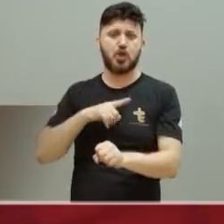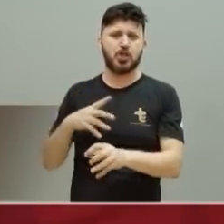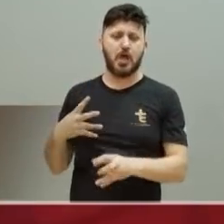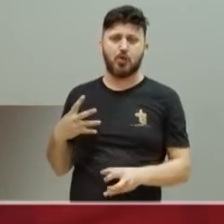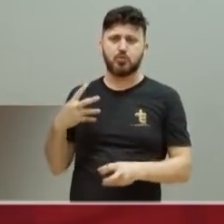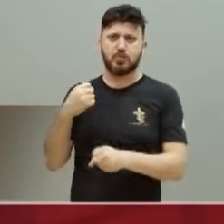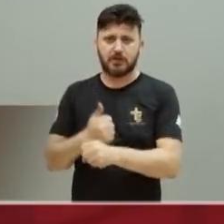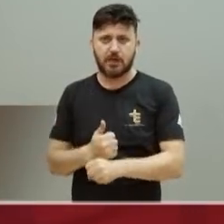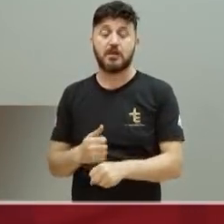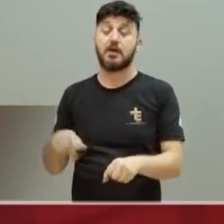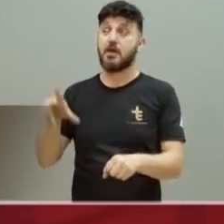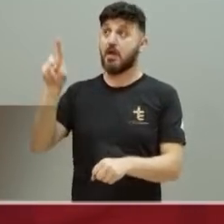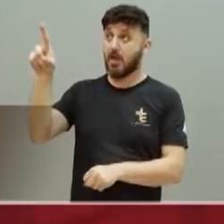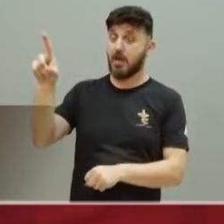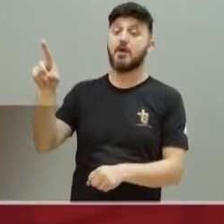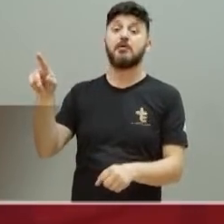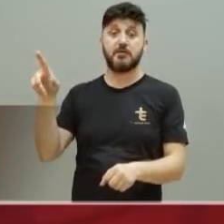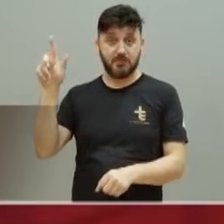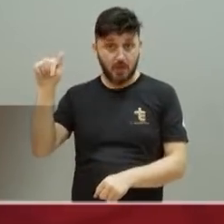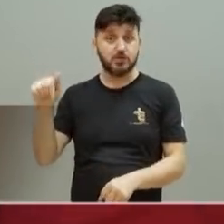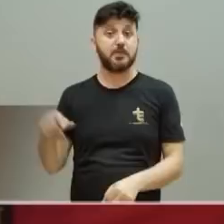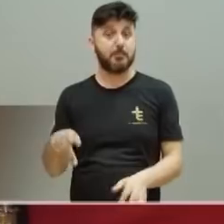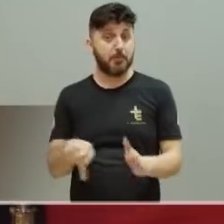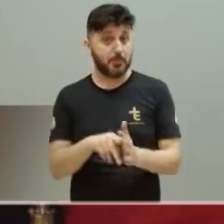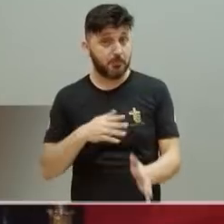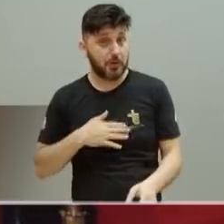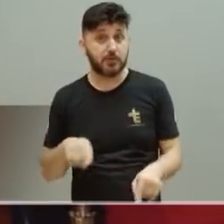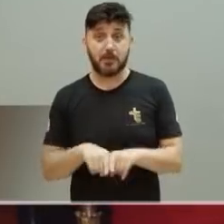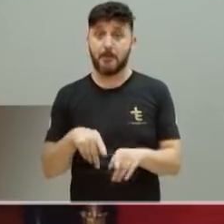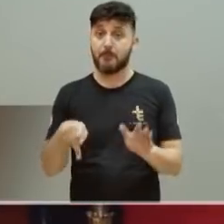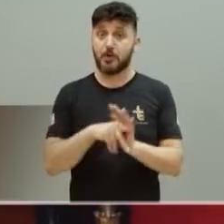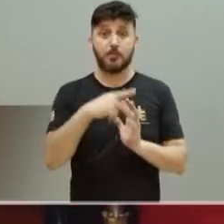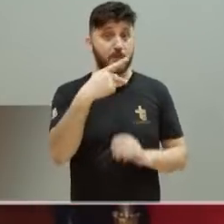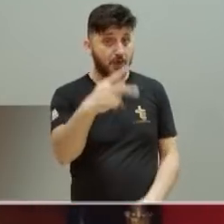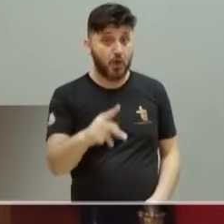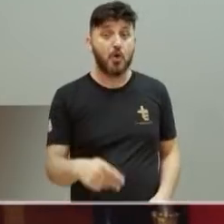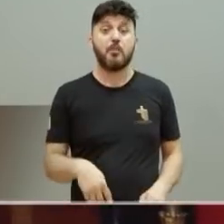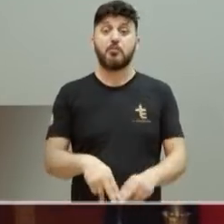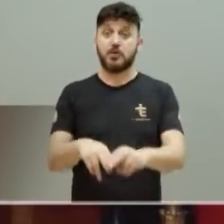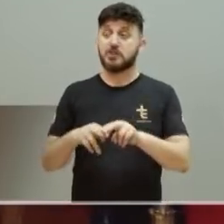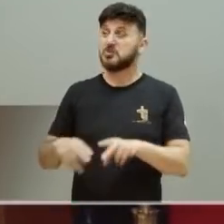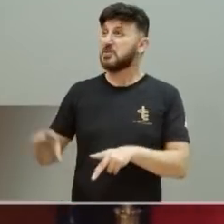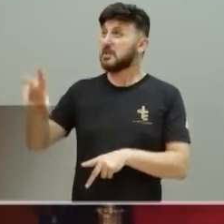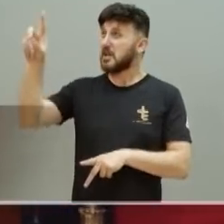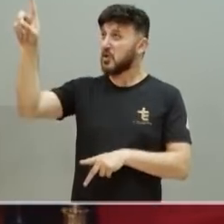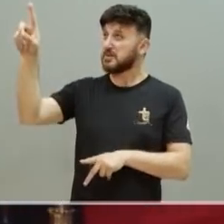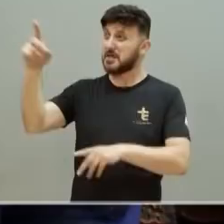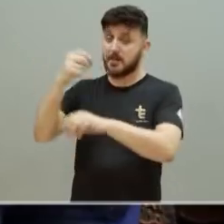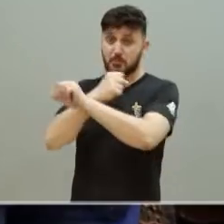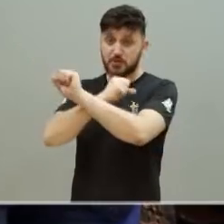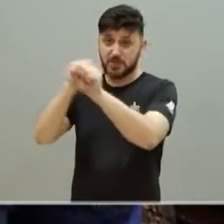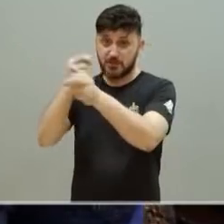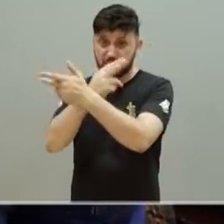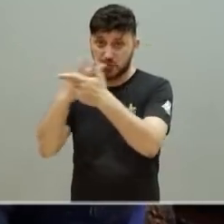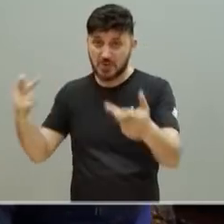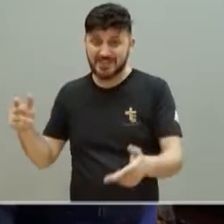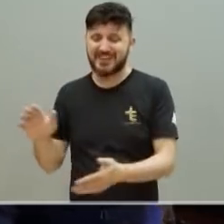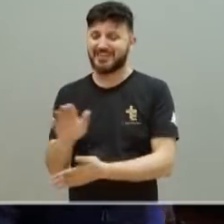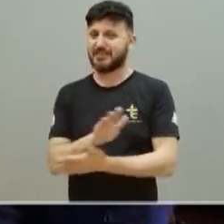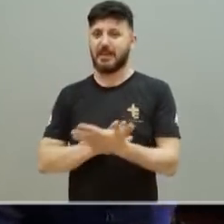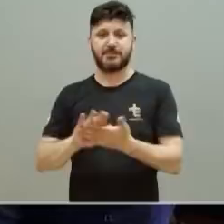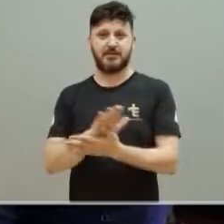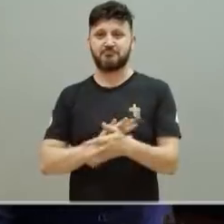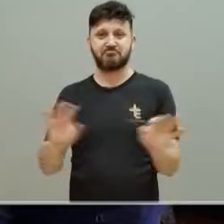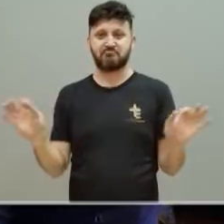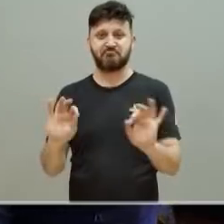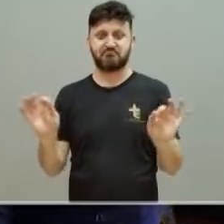autoridade. Esse é o meu e o teu Deus. Por isso que para Ele nada é impossível. Eu não sei o que os médicos disseram, eu não